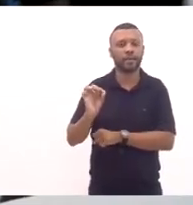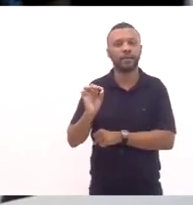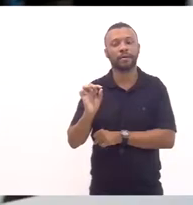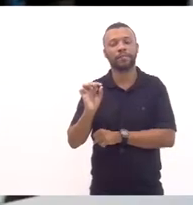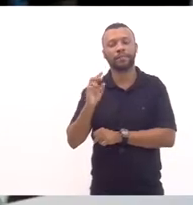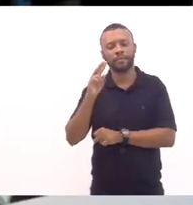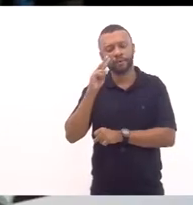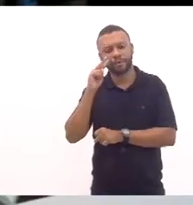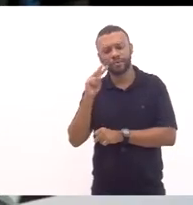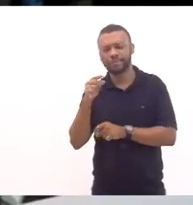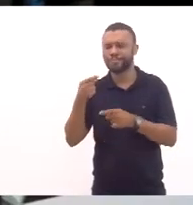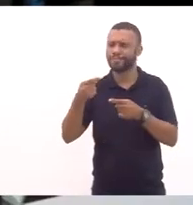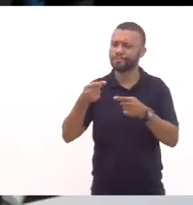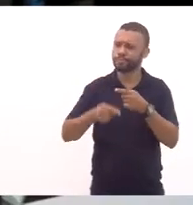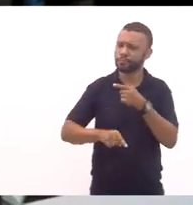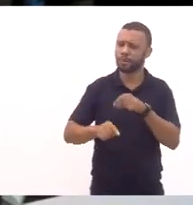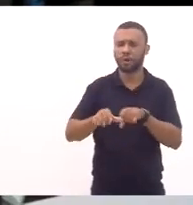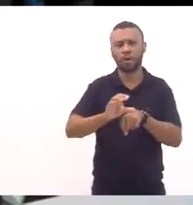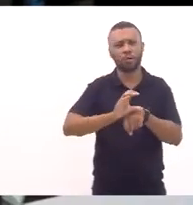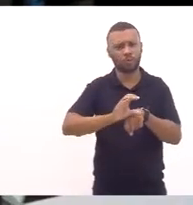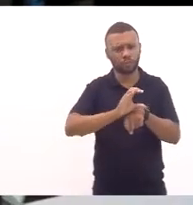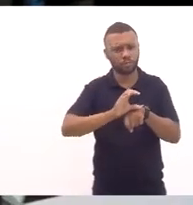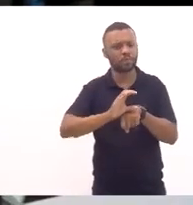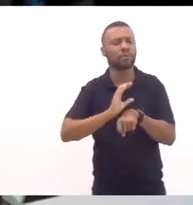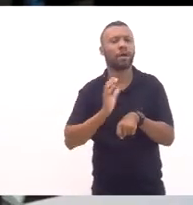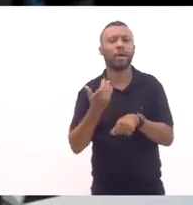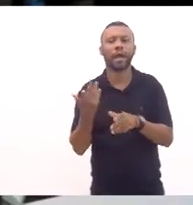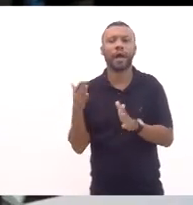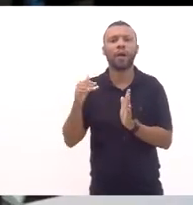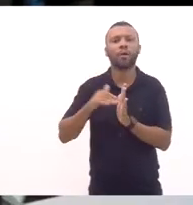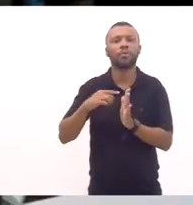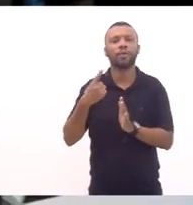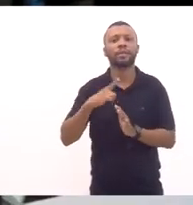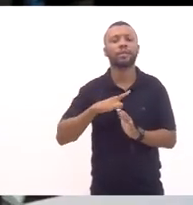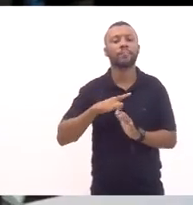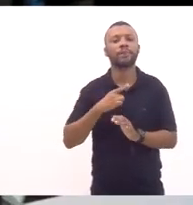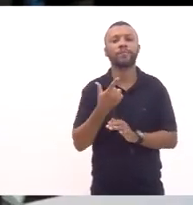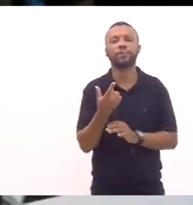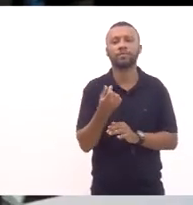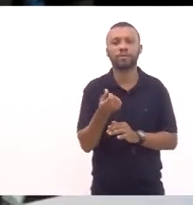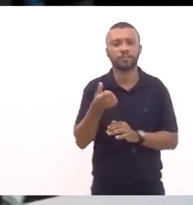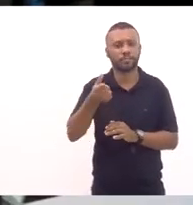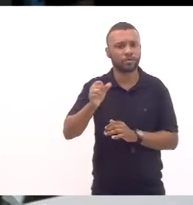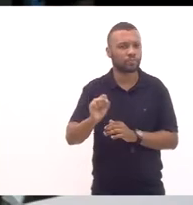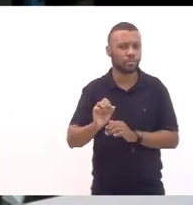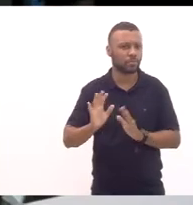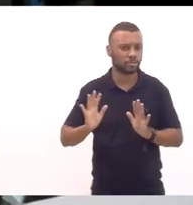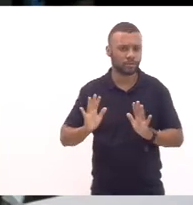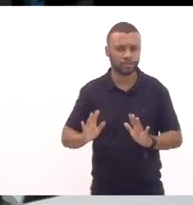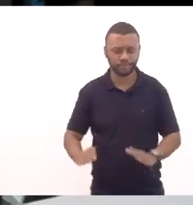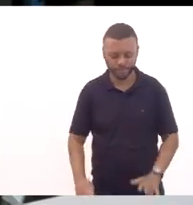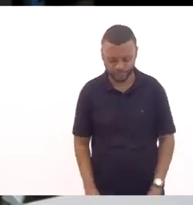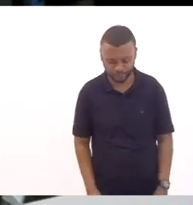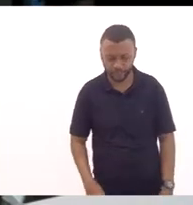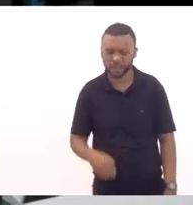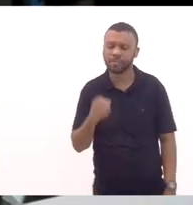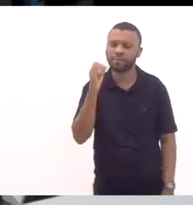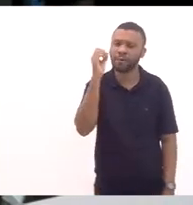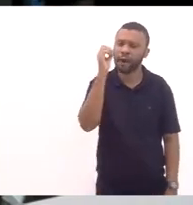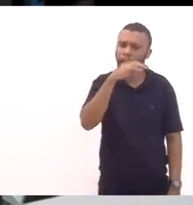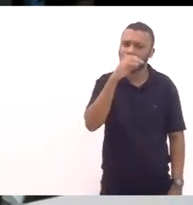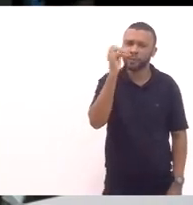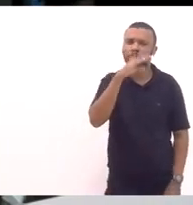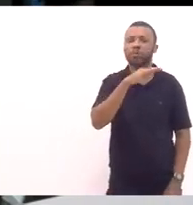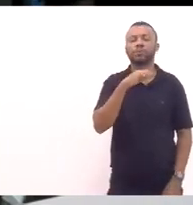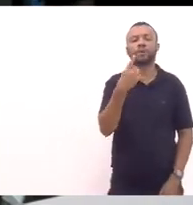considerada inconstitucional, não foi? Foi. Então, a última que nós temos é de 2018. Isso é um absurdo.